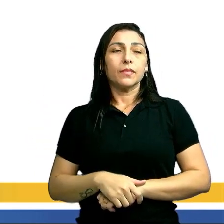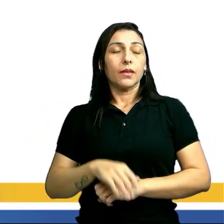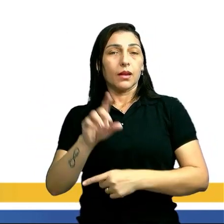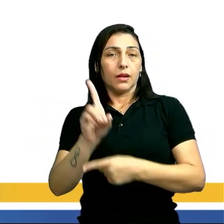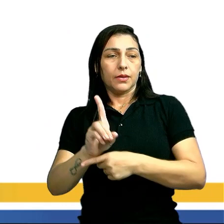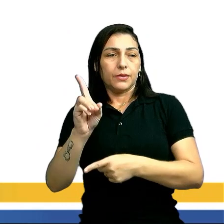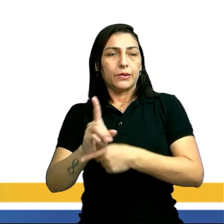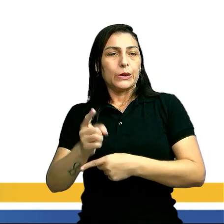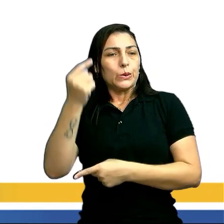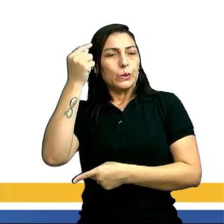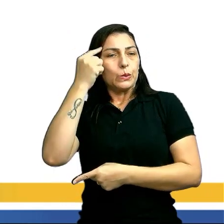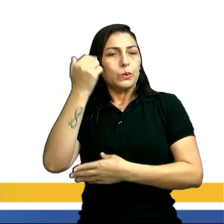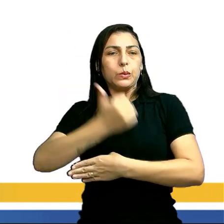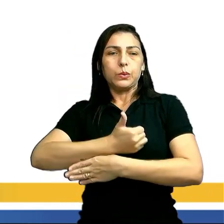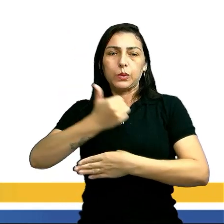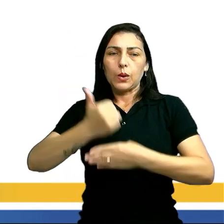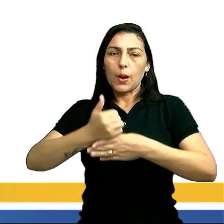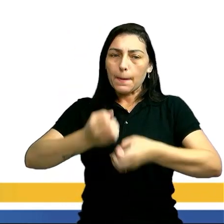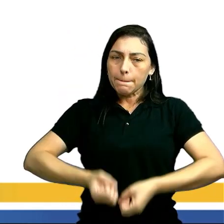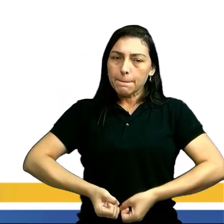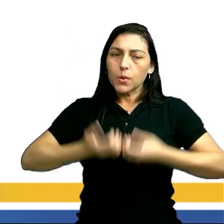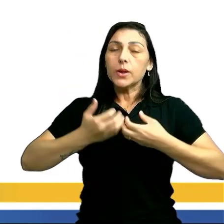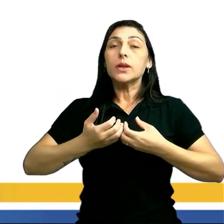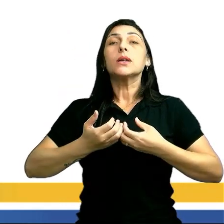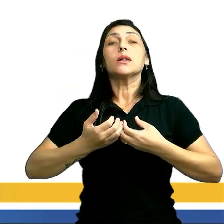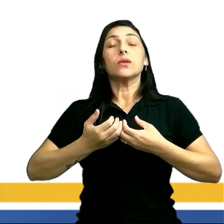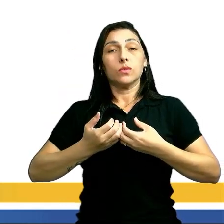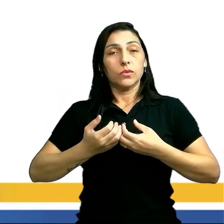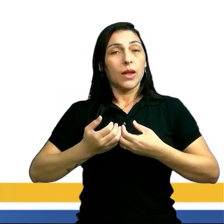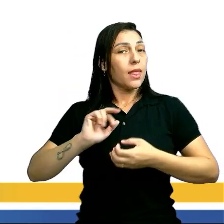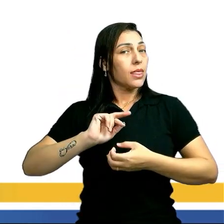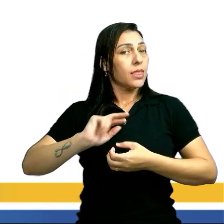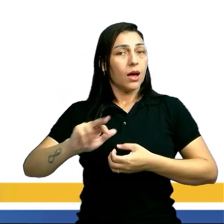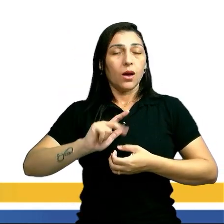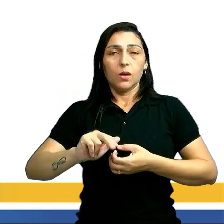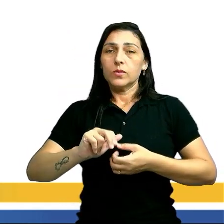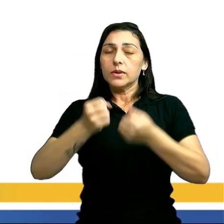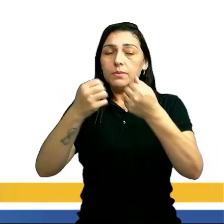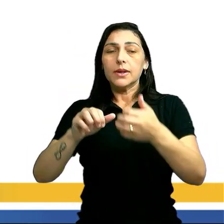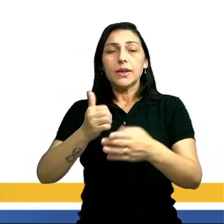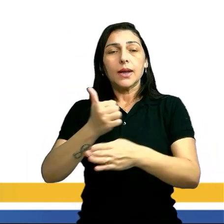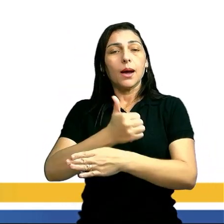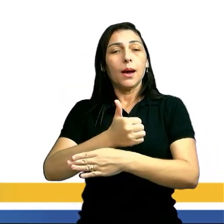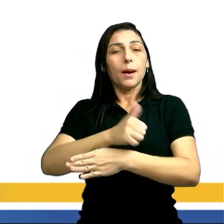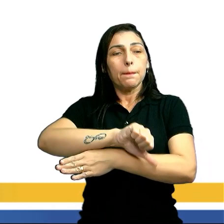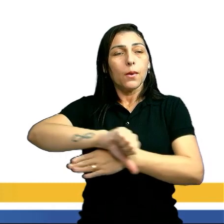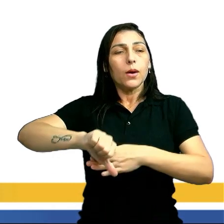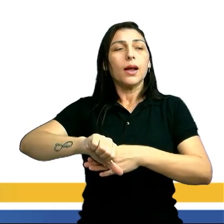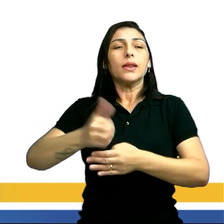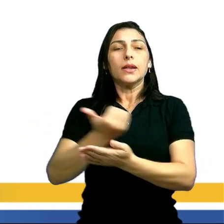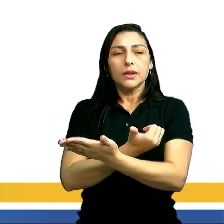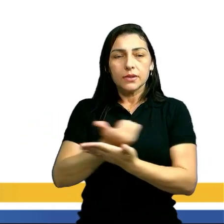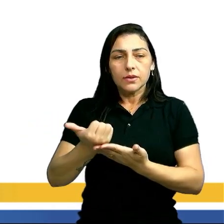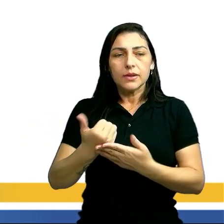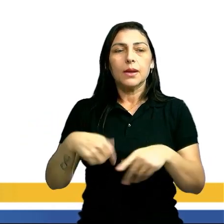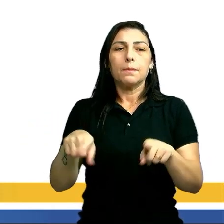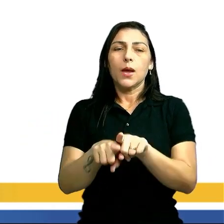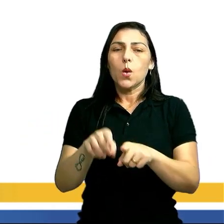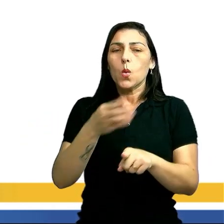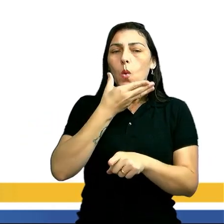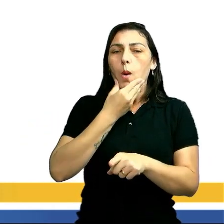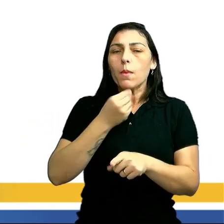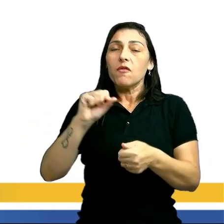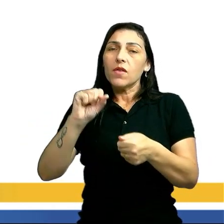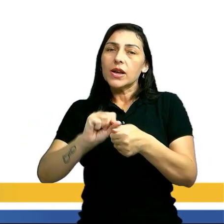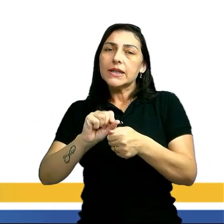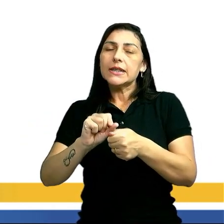Letra D. Do ponto de vista moral, a poesia não discerne a moralidade das ações, incitando